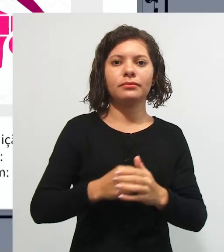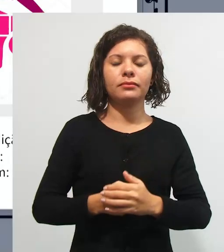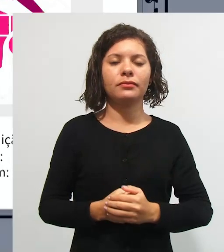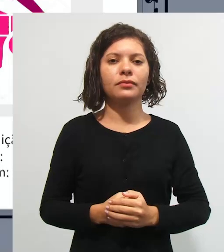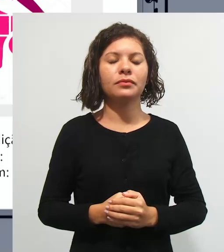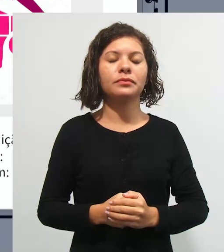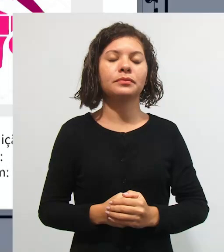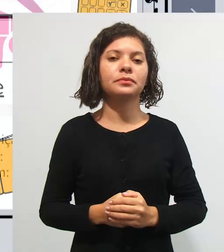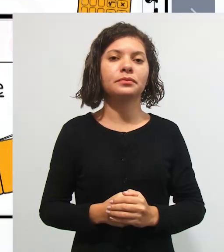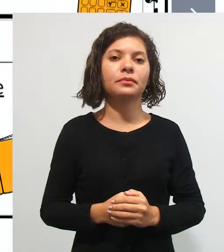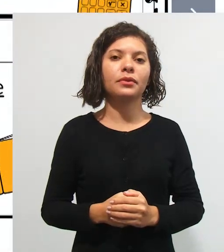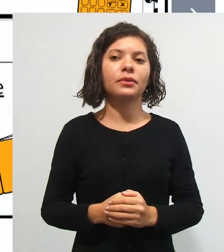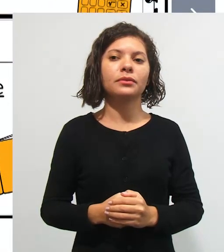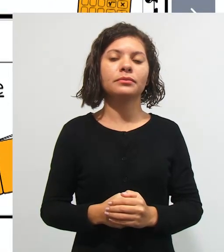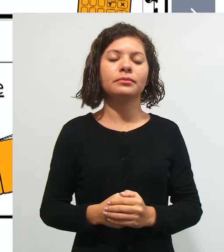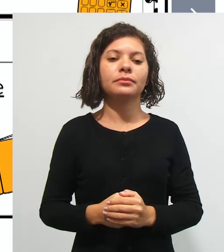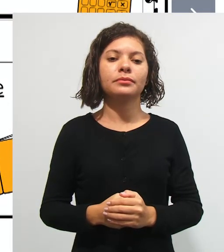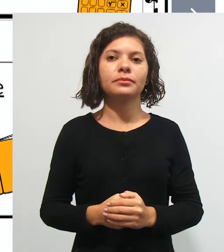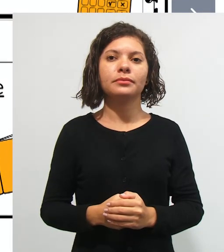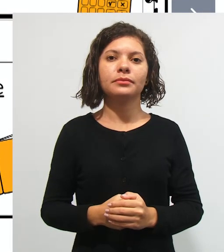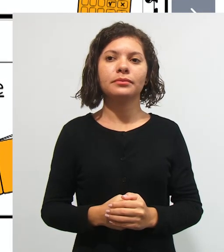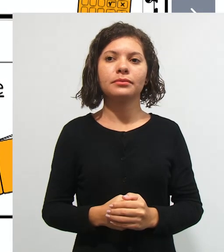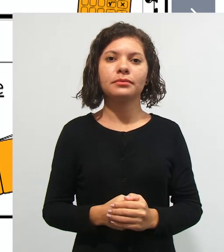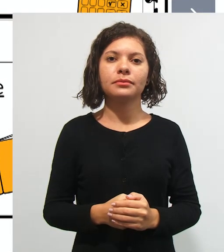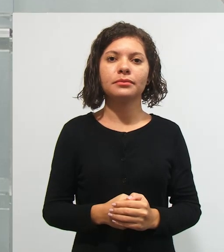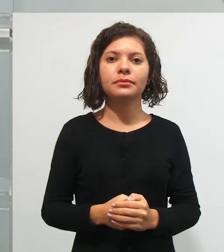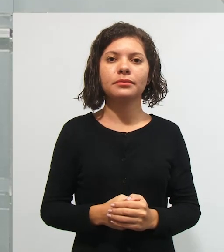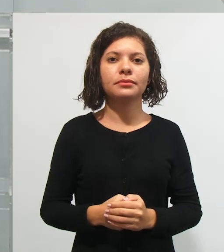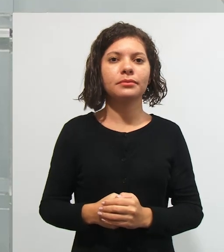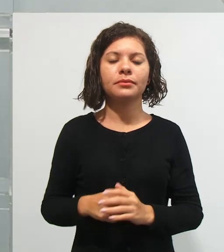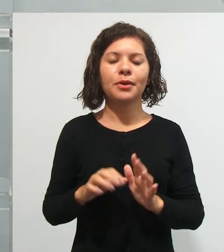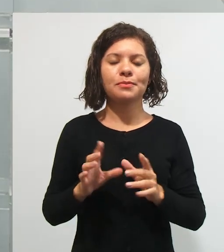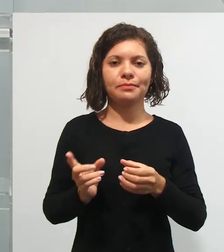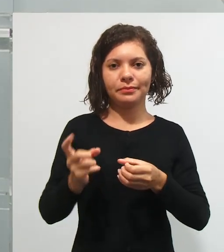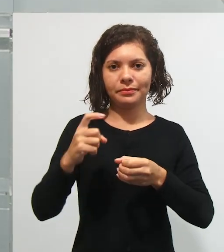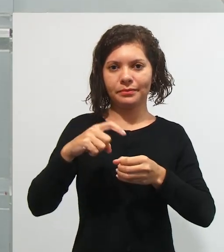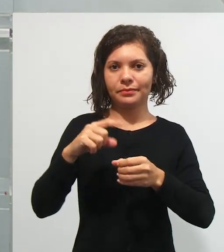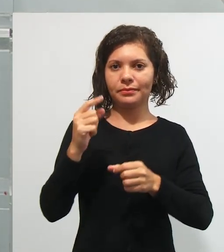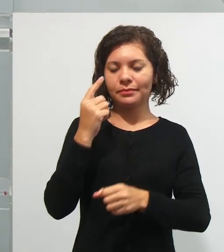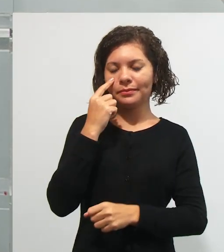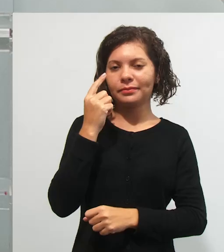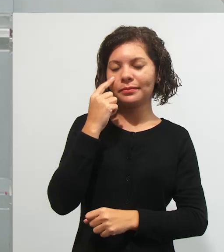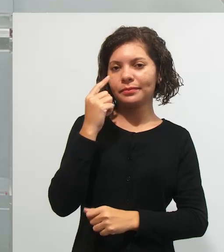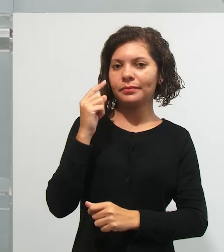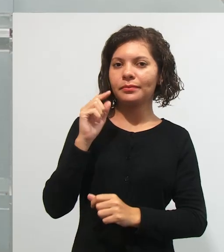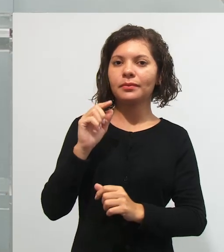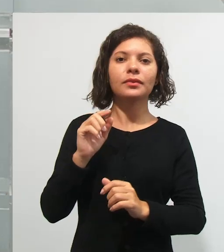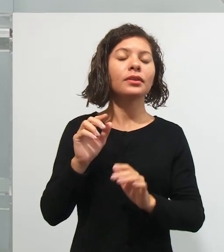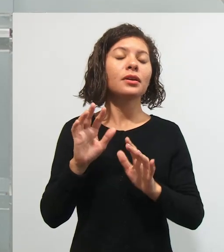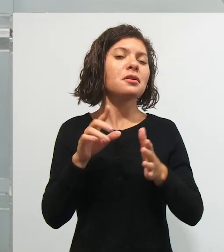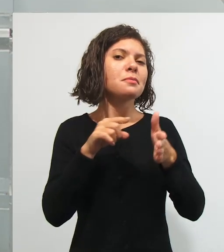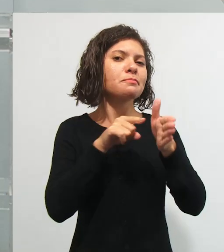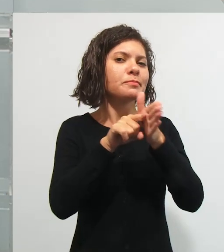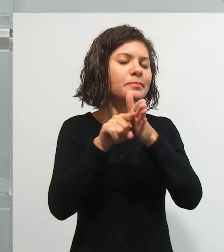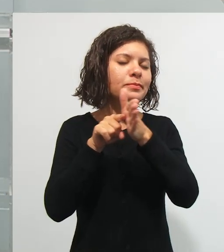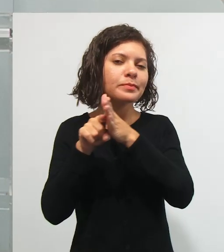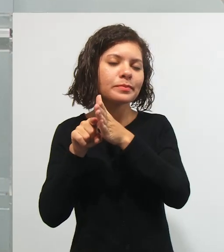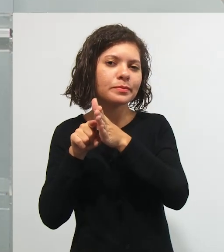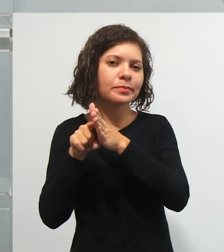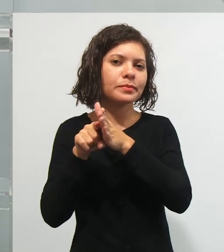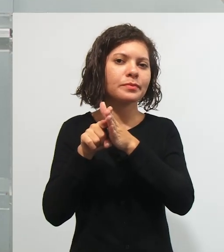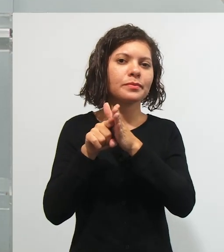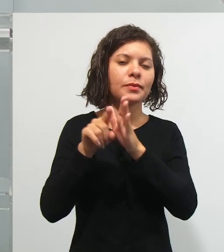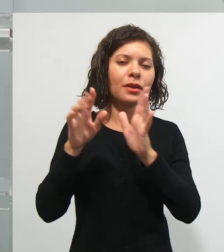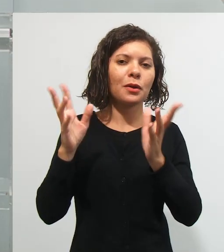caso, vamos voltar aqui, não há nesse caso uma pesquisa com qualidade política, como o Pedro Demo